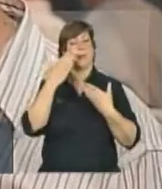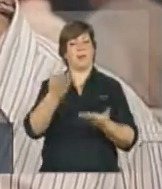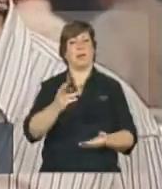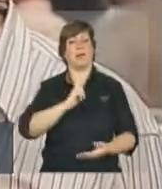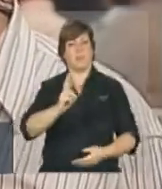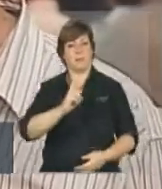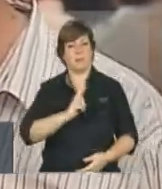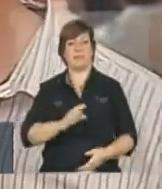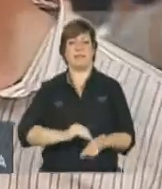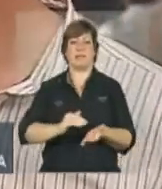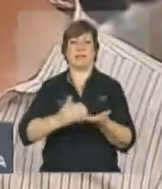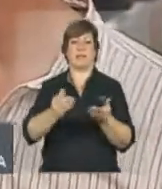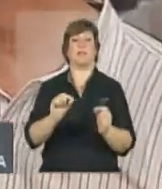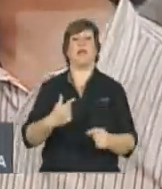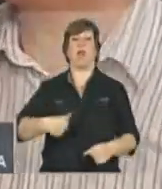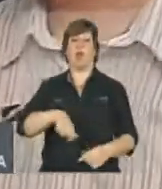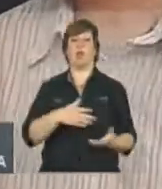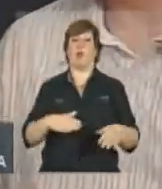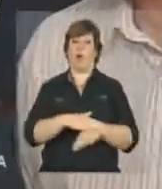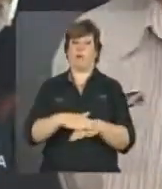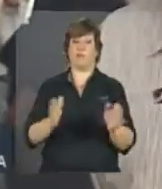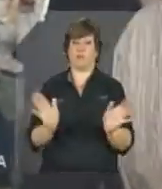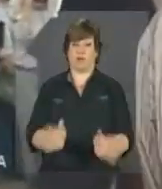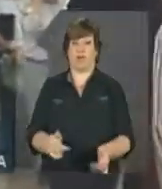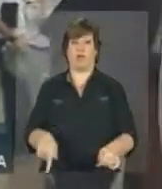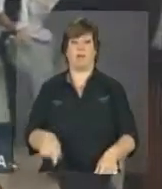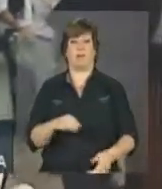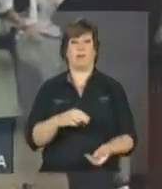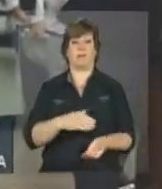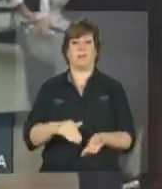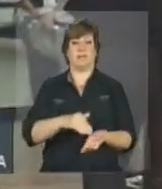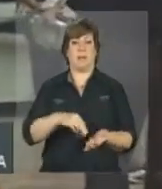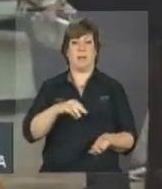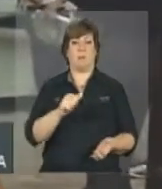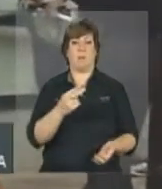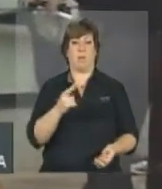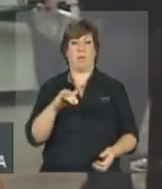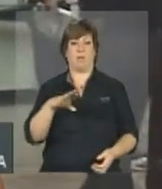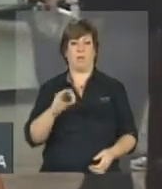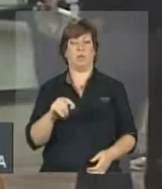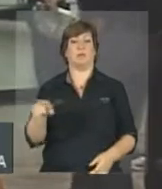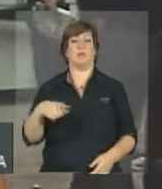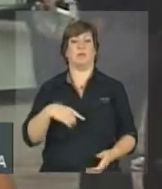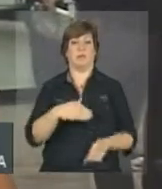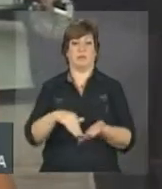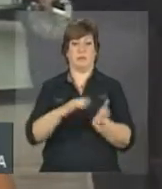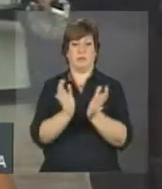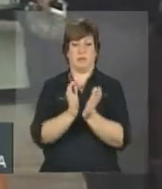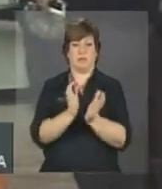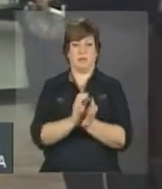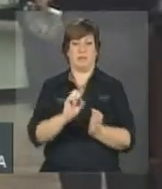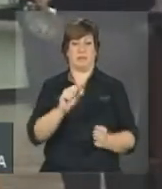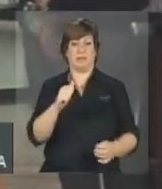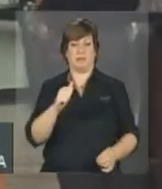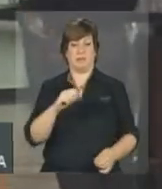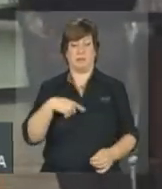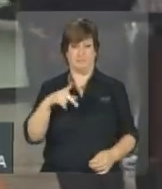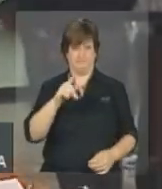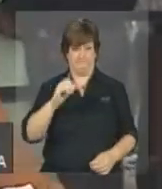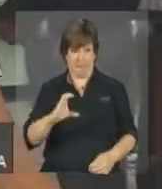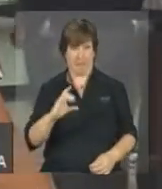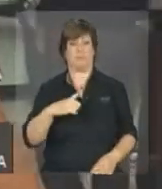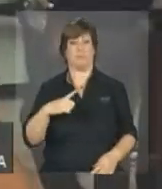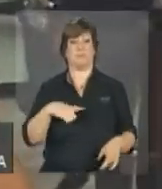pela entrevista, secretário. Nós conversamos aqui com o secretário Maurício Muniz, secretário nacional do Programa de Aceleração do Crescimento,